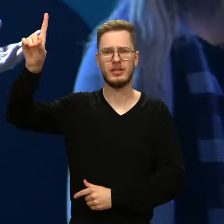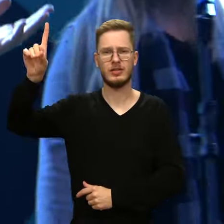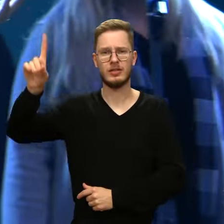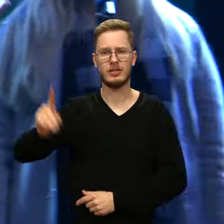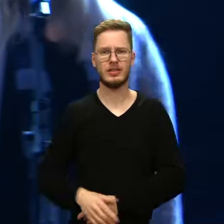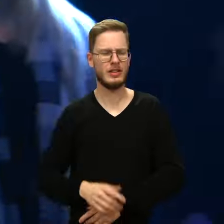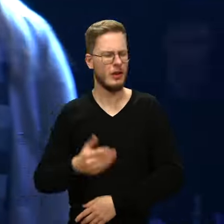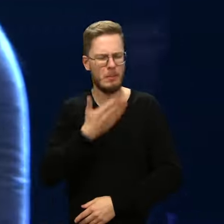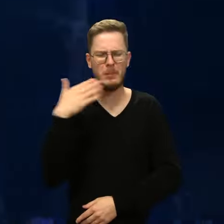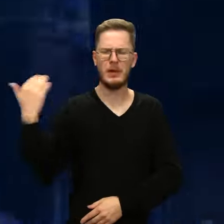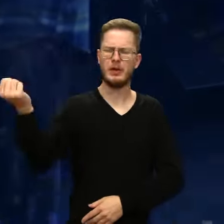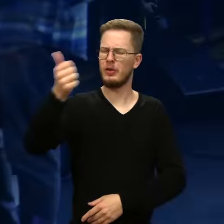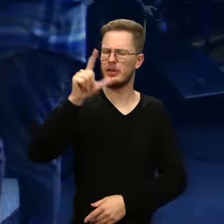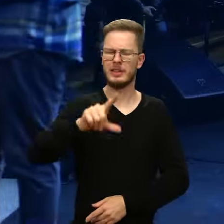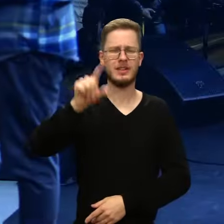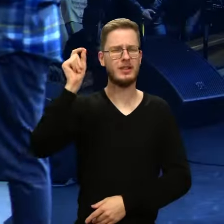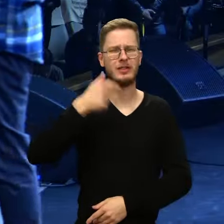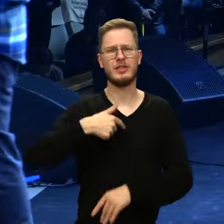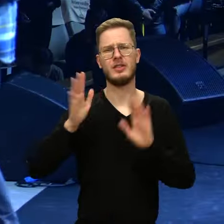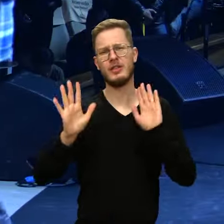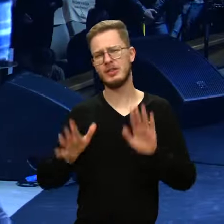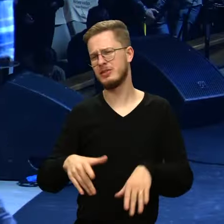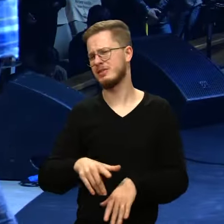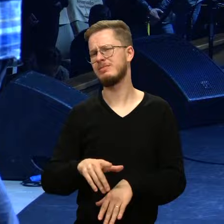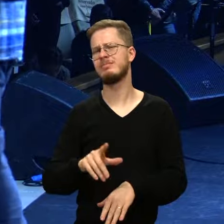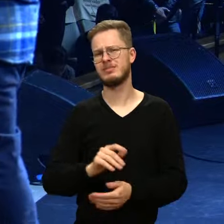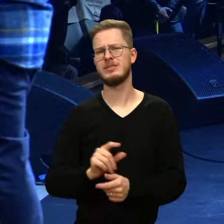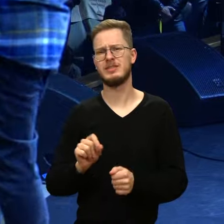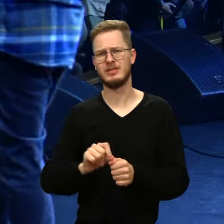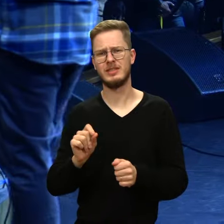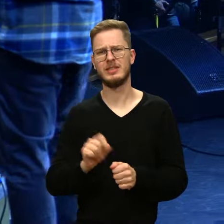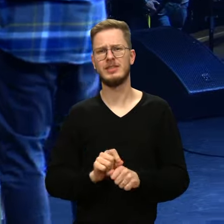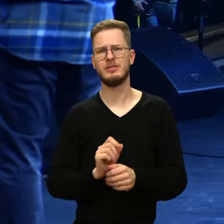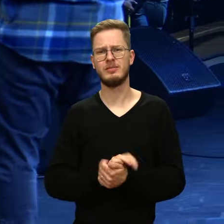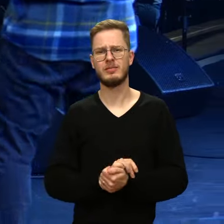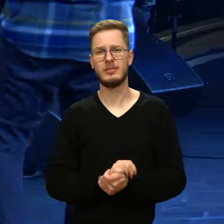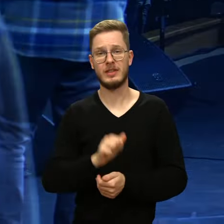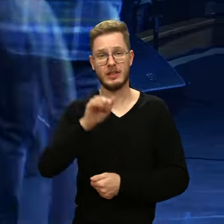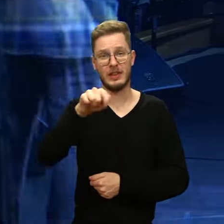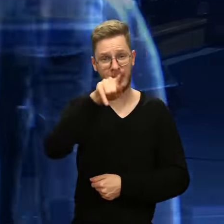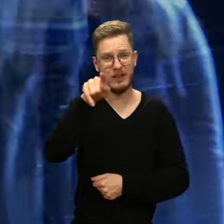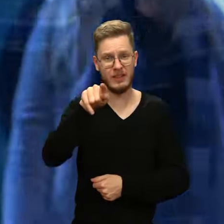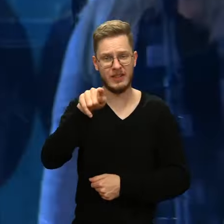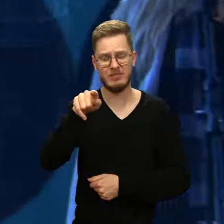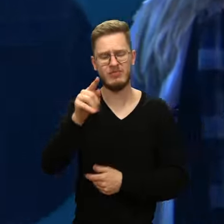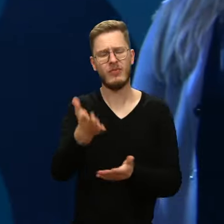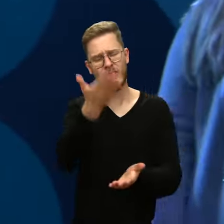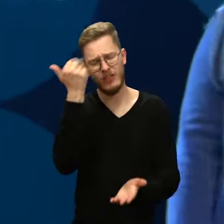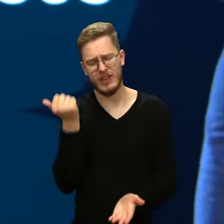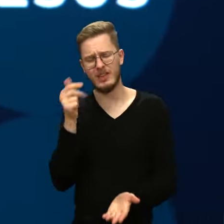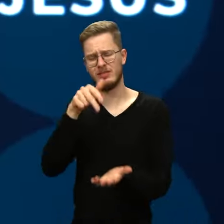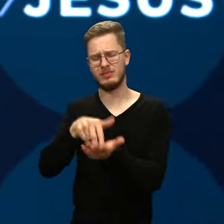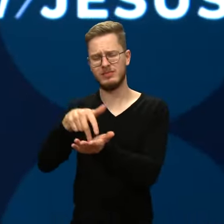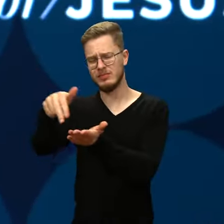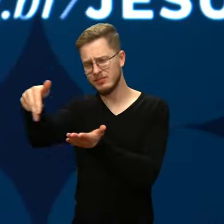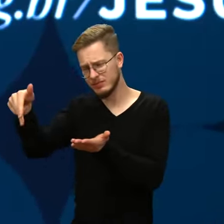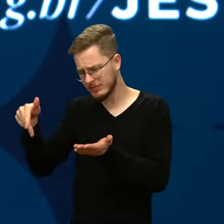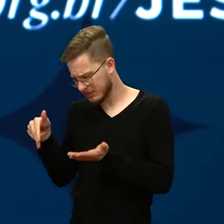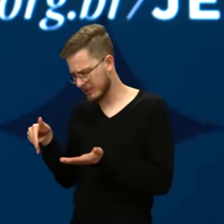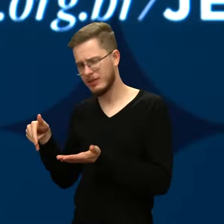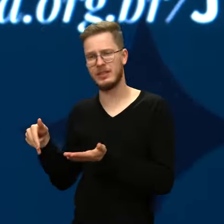você, se Deus já mostrou, sai do teu lugar e vem aqui para frente também. Nós vamos ter um tempo de entregar ao Senhor. Entregar